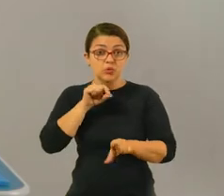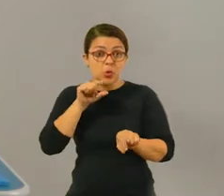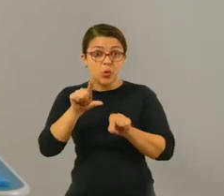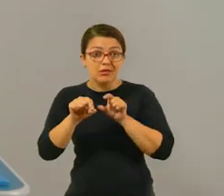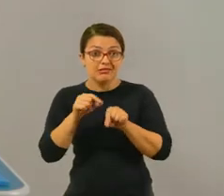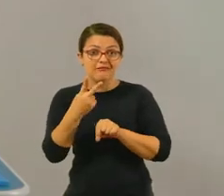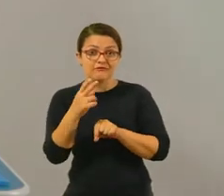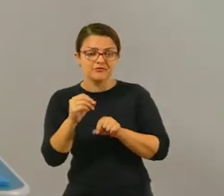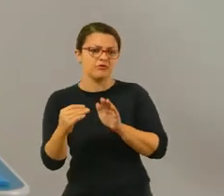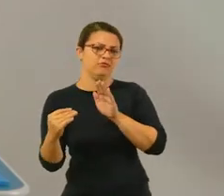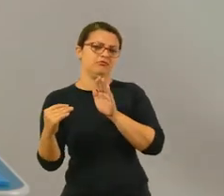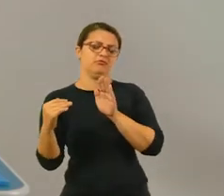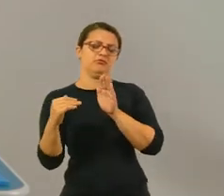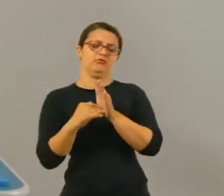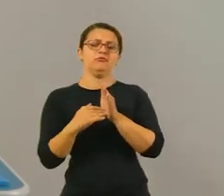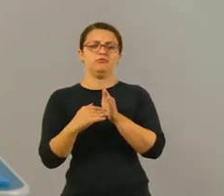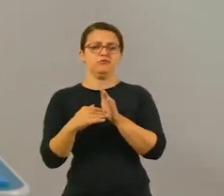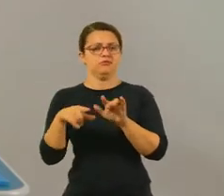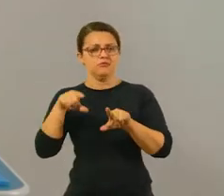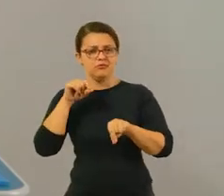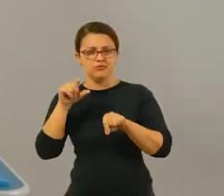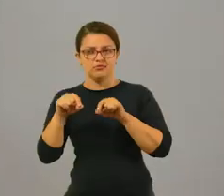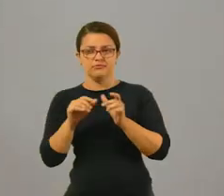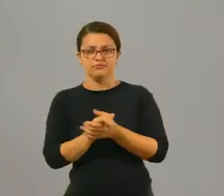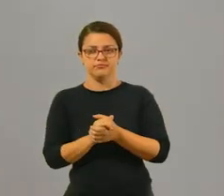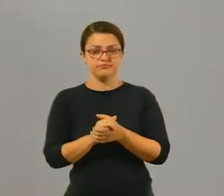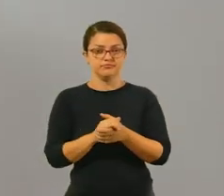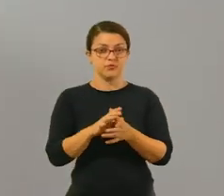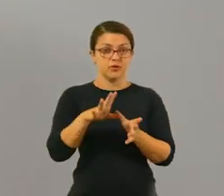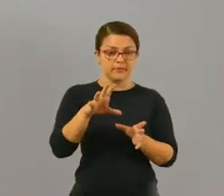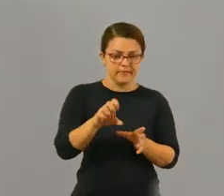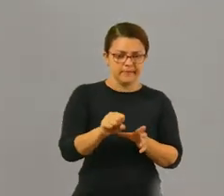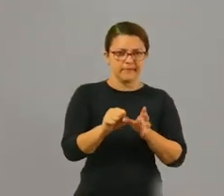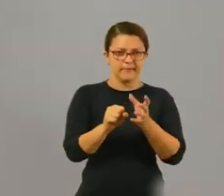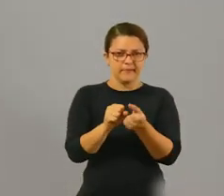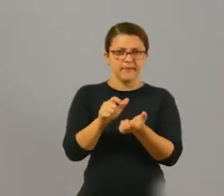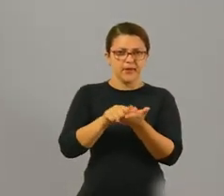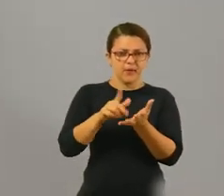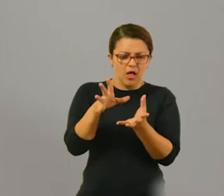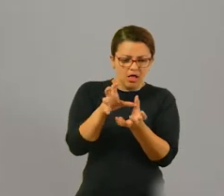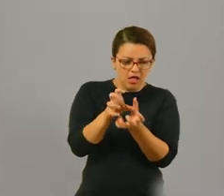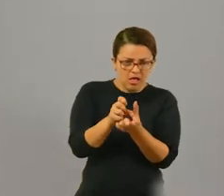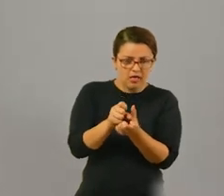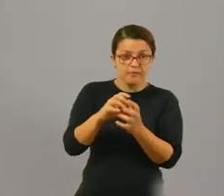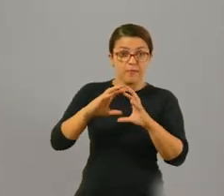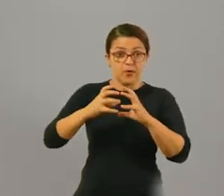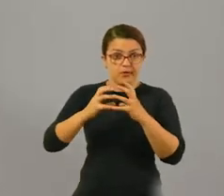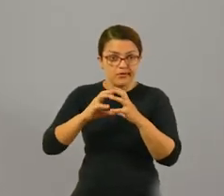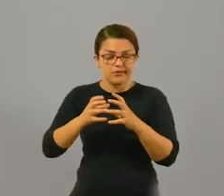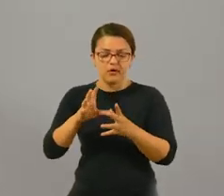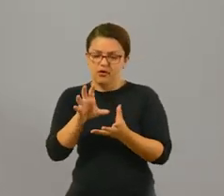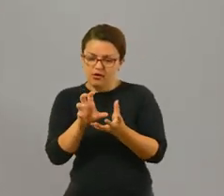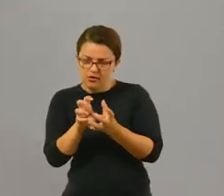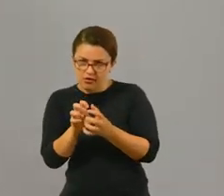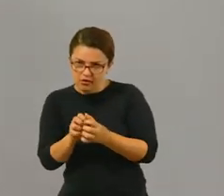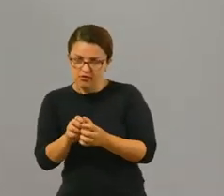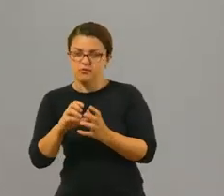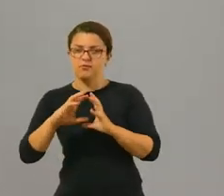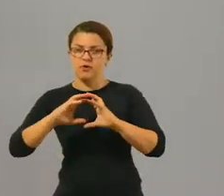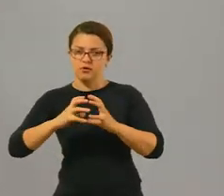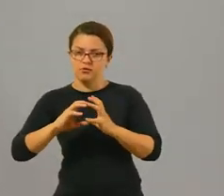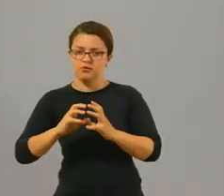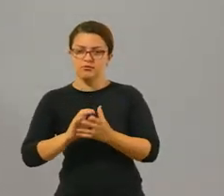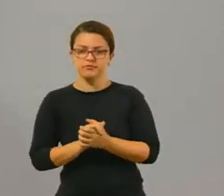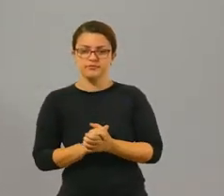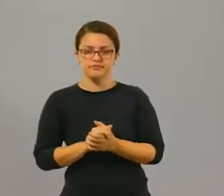no total de 20, ou até 20. No caso aqui, eu trouxe alguns papéis que eu tenho. Faça bolinhas de papel, ó, bolinhas de